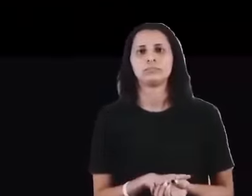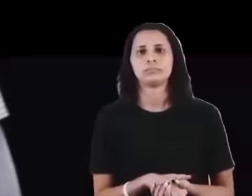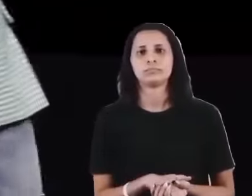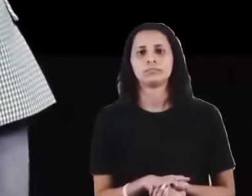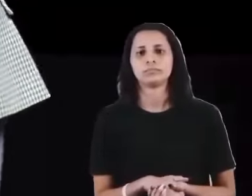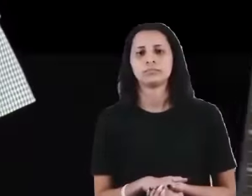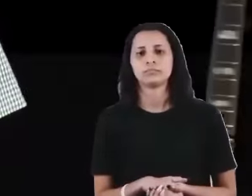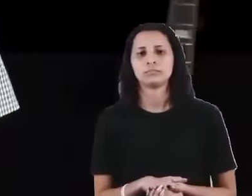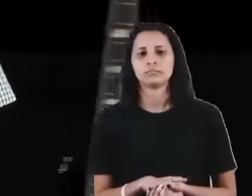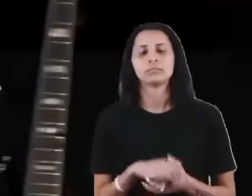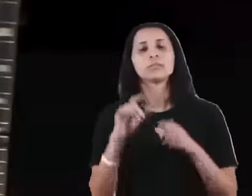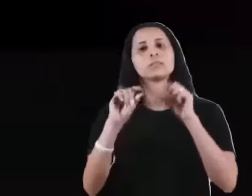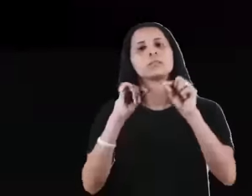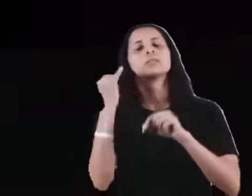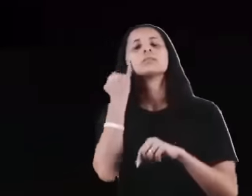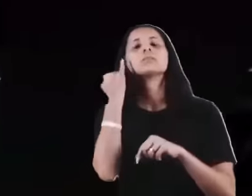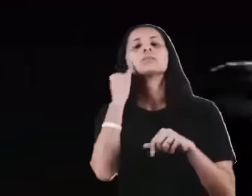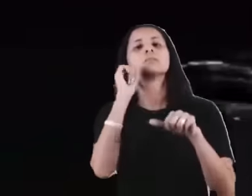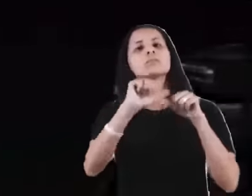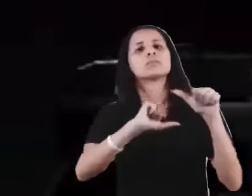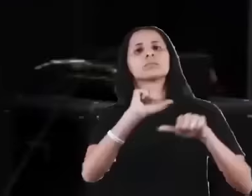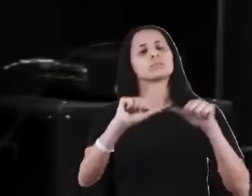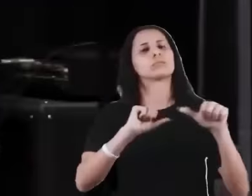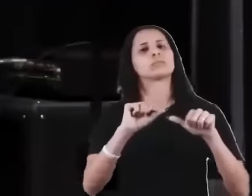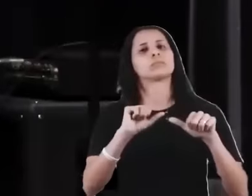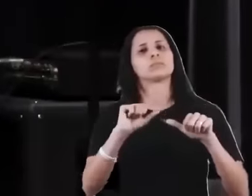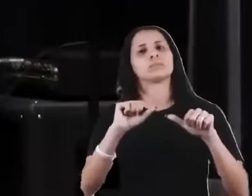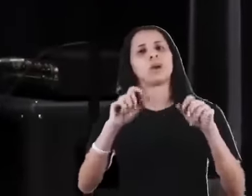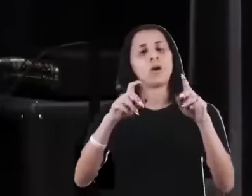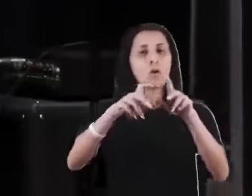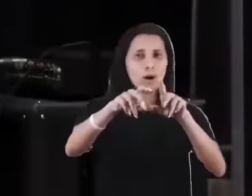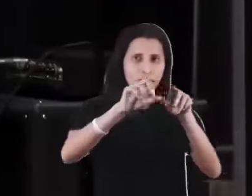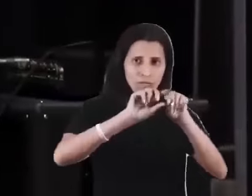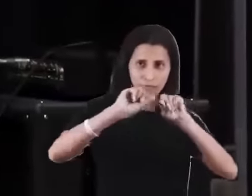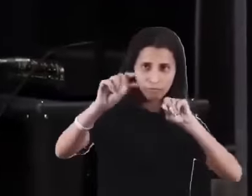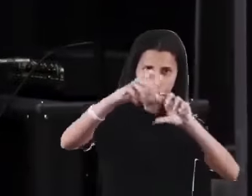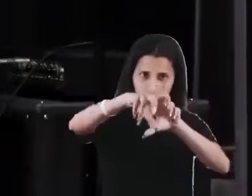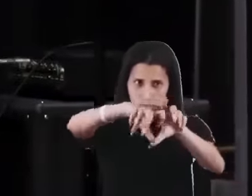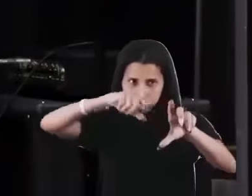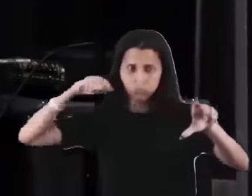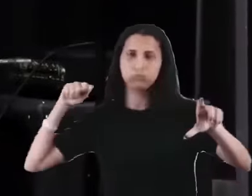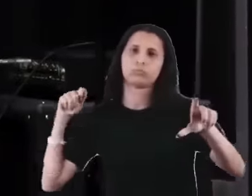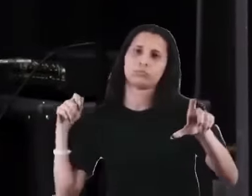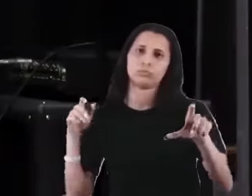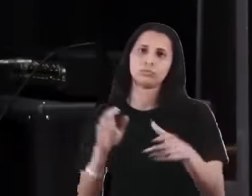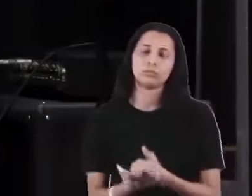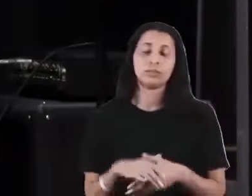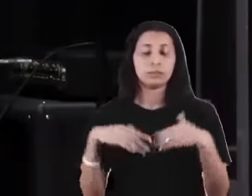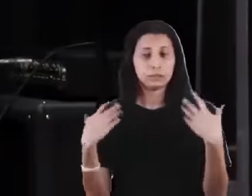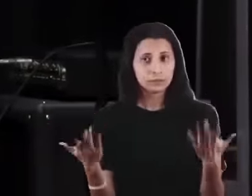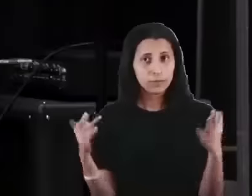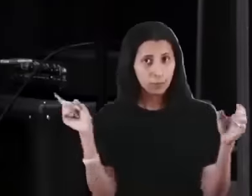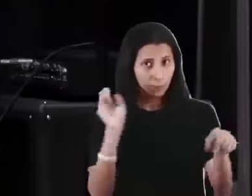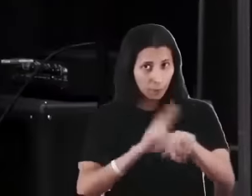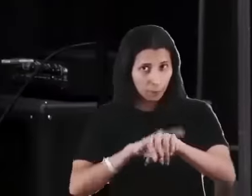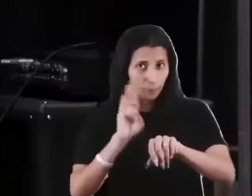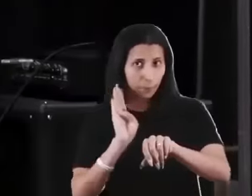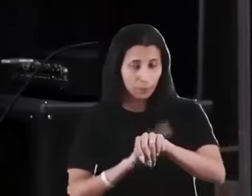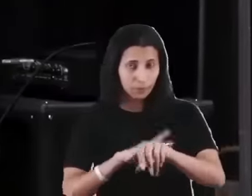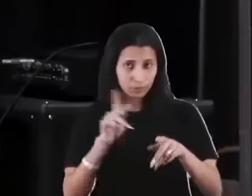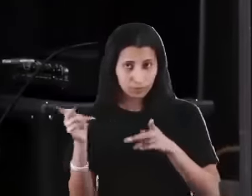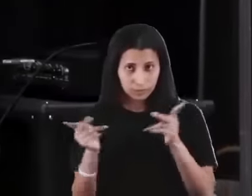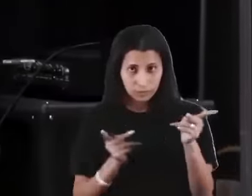o que foi que desmaiou se tornou flecheiro foram Foi na hora que